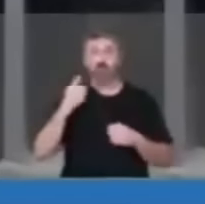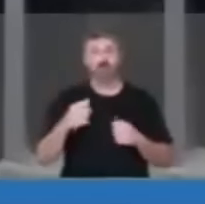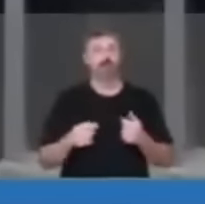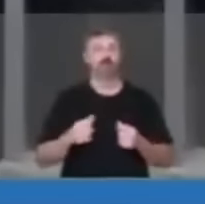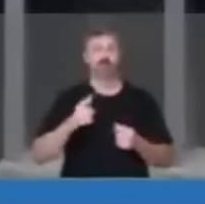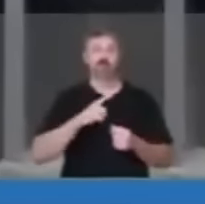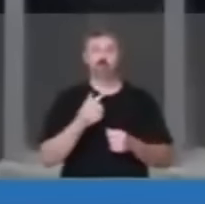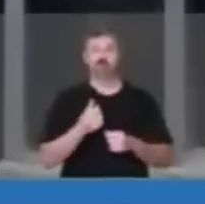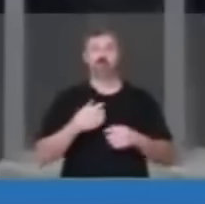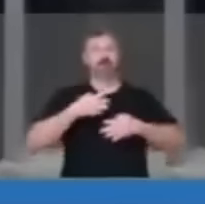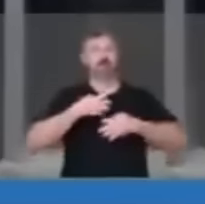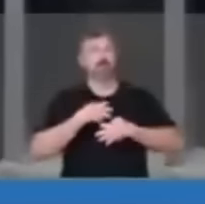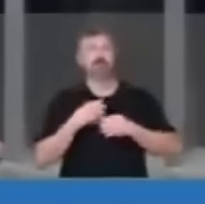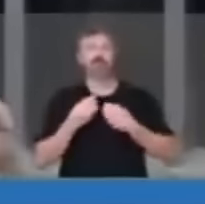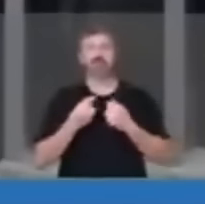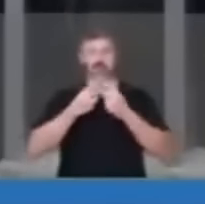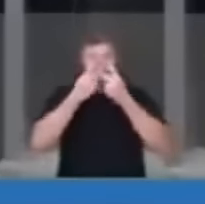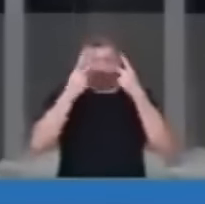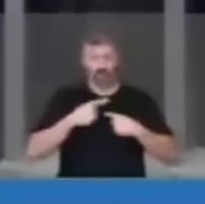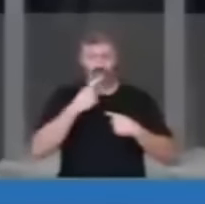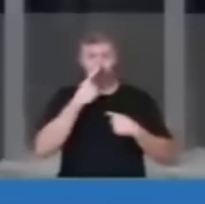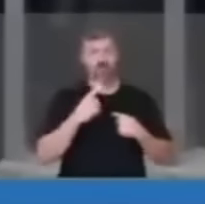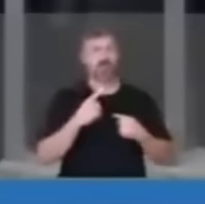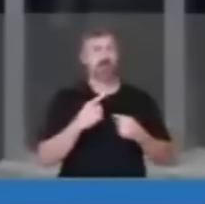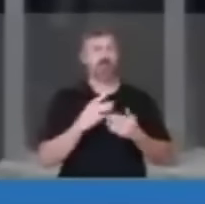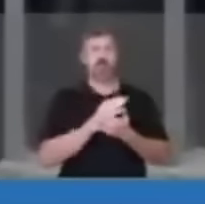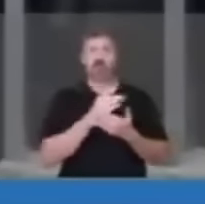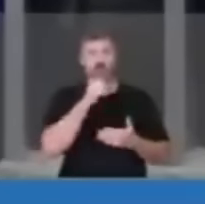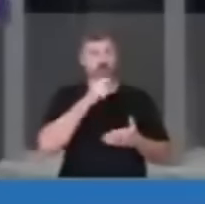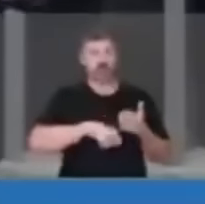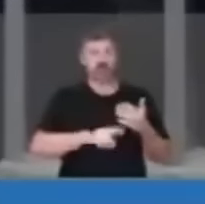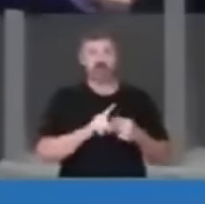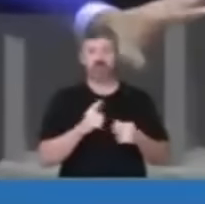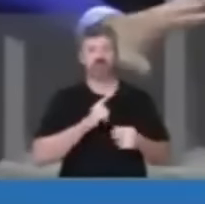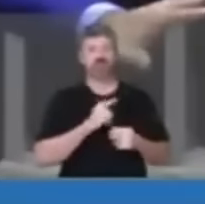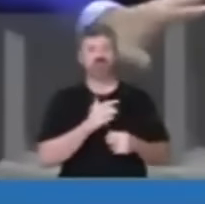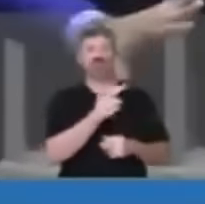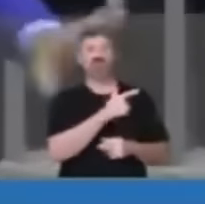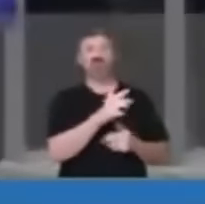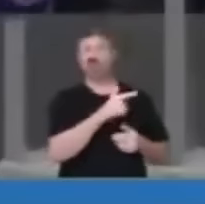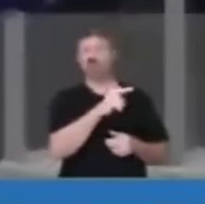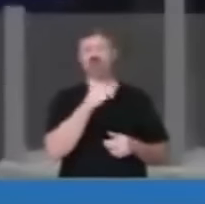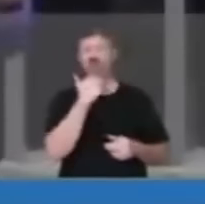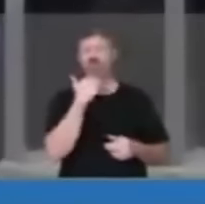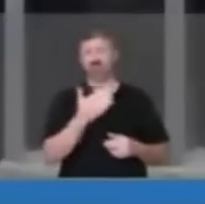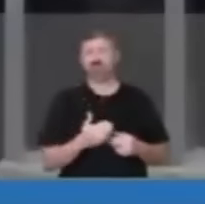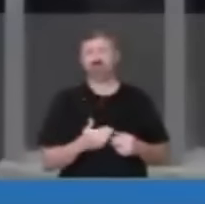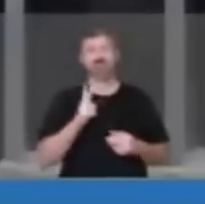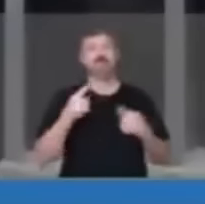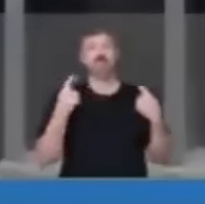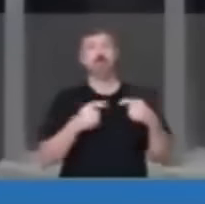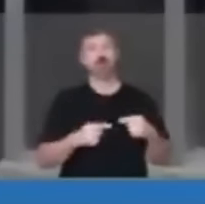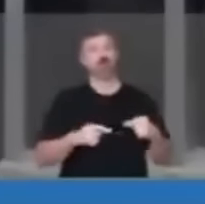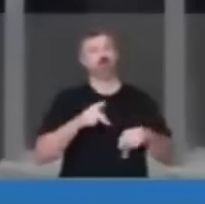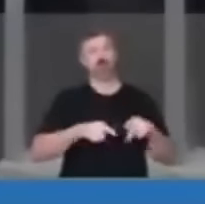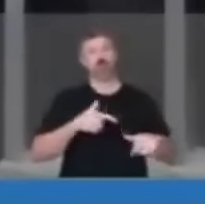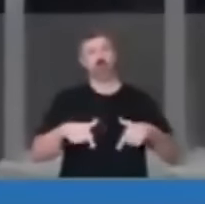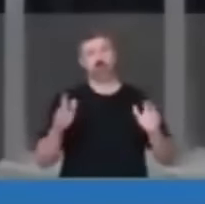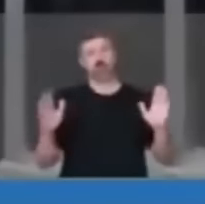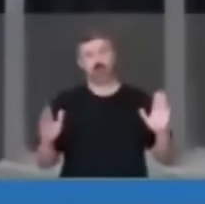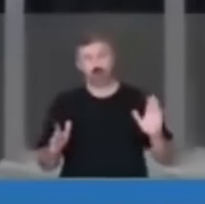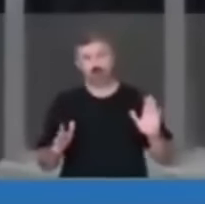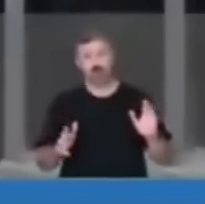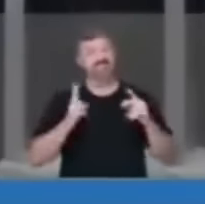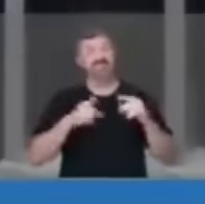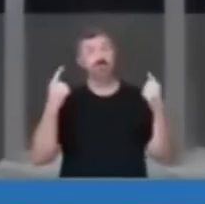têm sensibilidade, que têm humanidade. Alguns ainda não assinaram. Tem outros que nem adianta, porque sempre isso. Atuaram contra os trabalhadores. Verdade. Eu